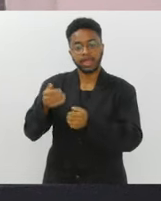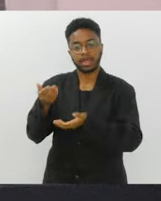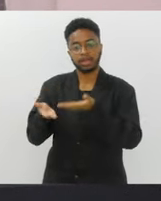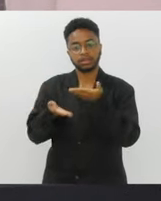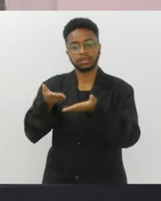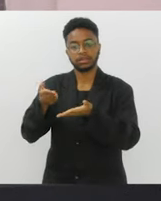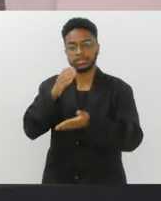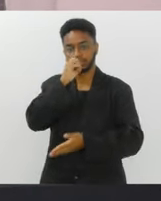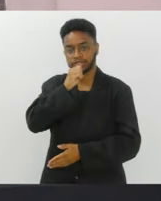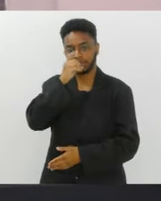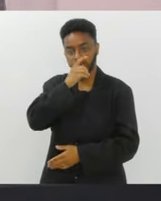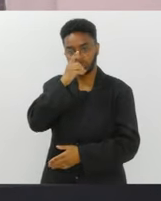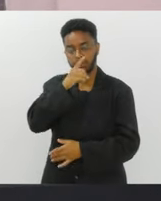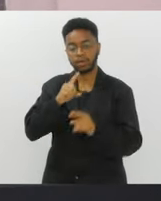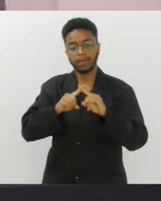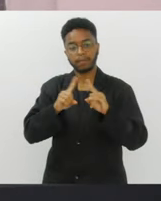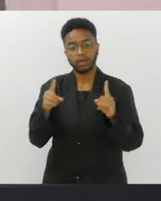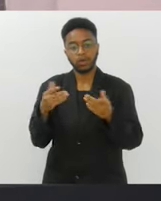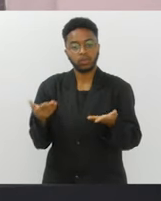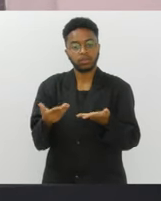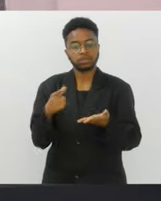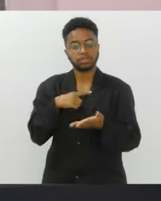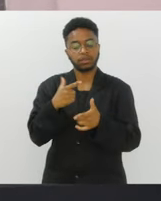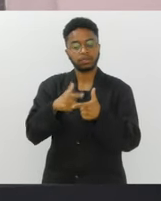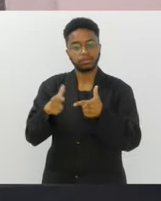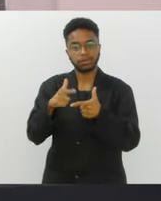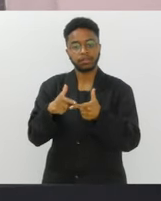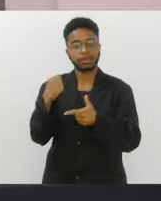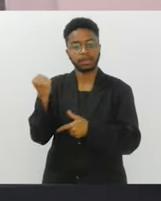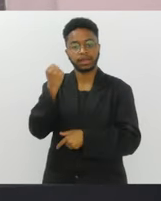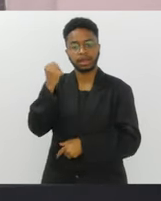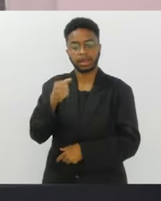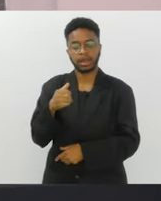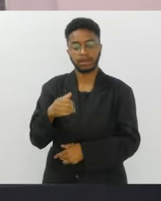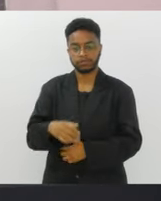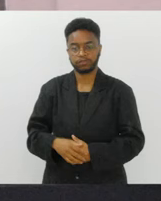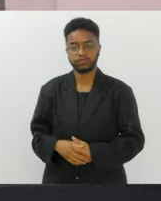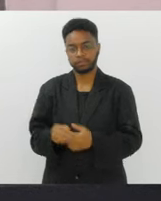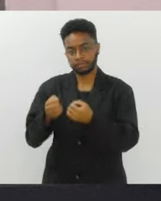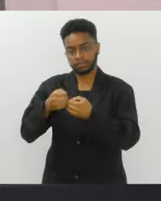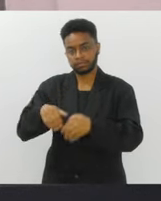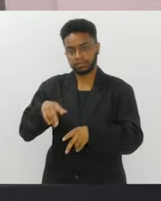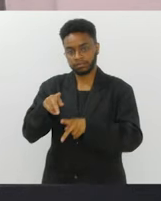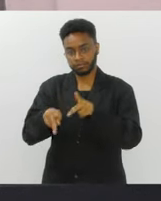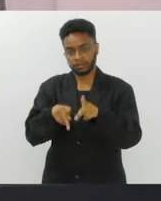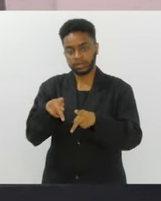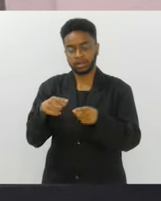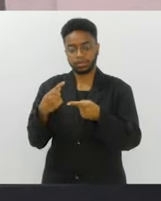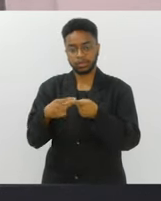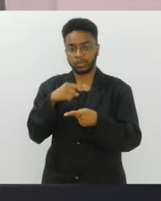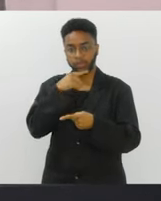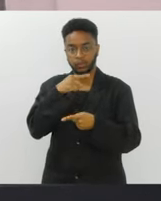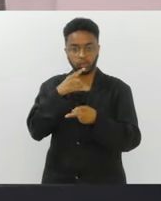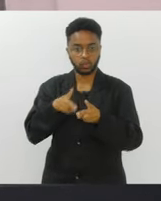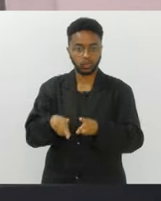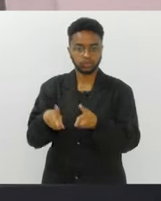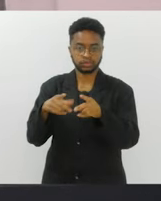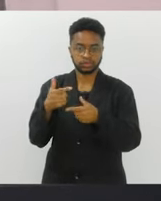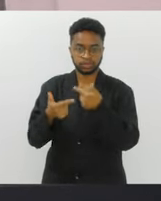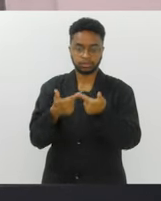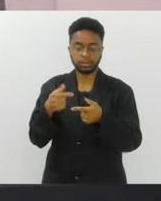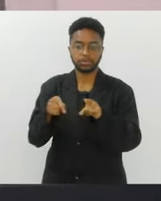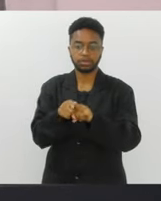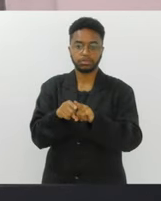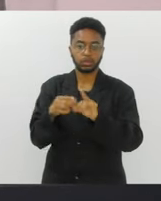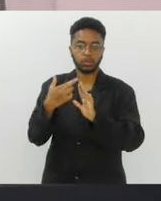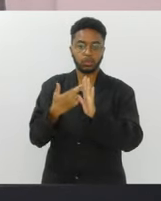finais de semana, só que a gente tem hoje um problema de calamidade pública, o princípio de continuidade de serviço e de resolução de uma empresa